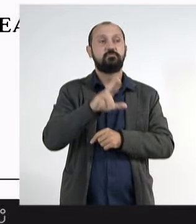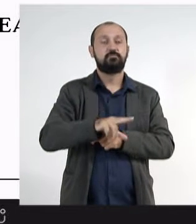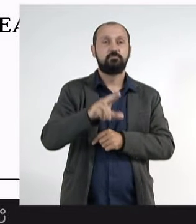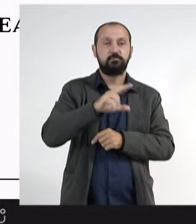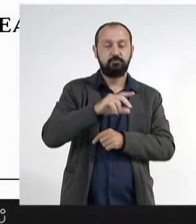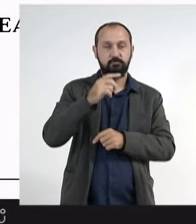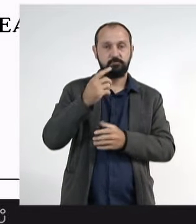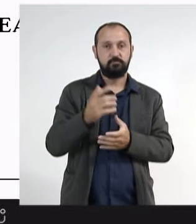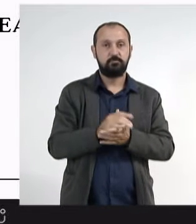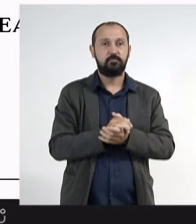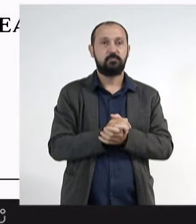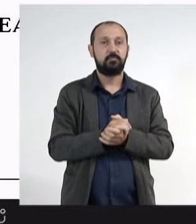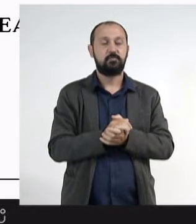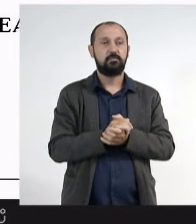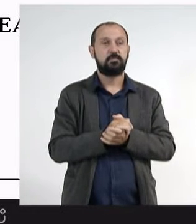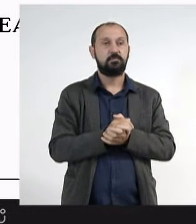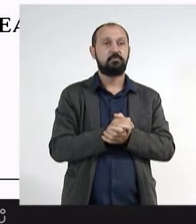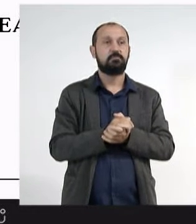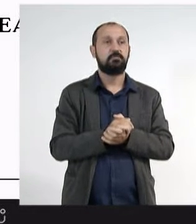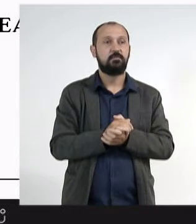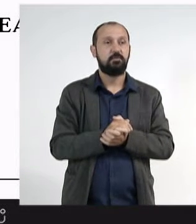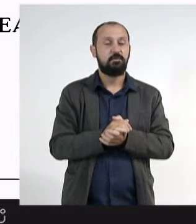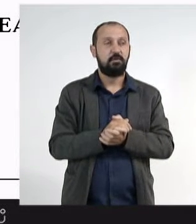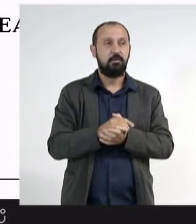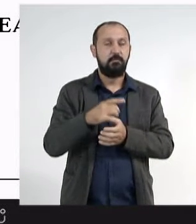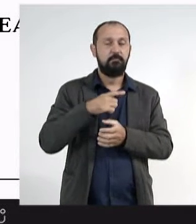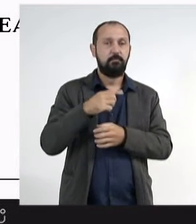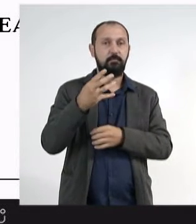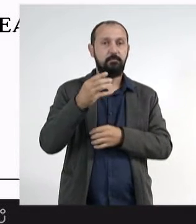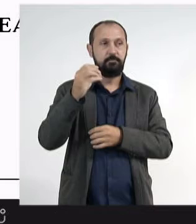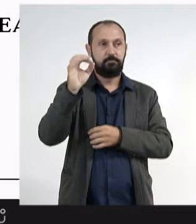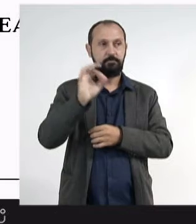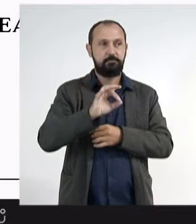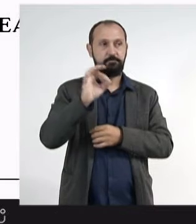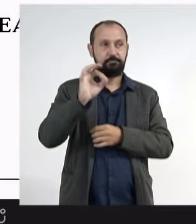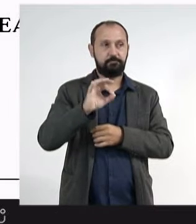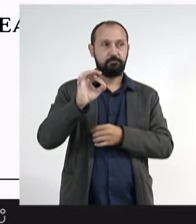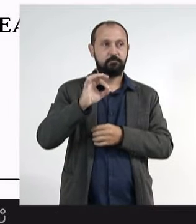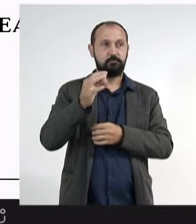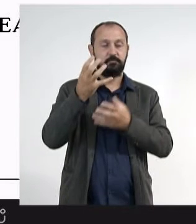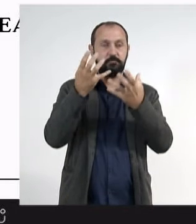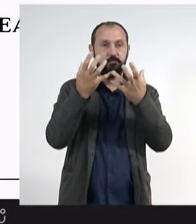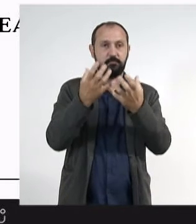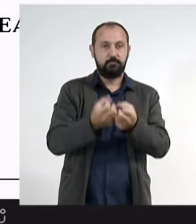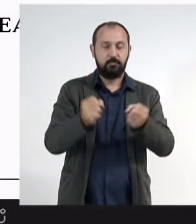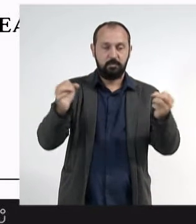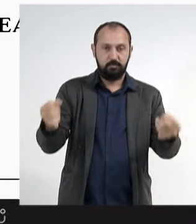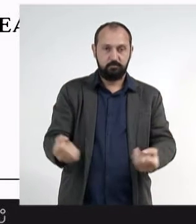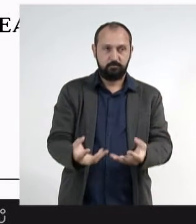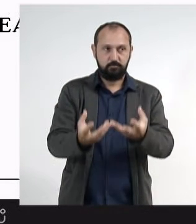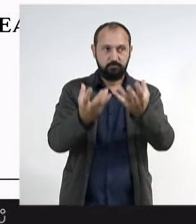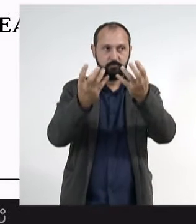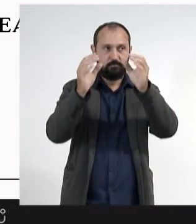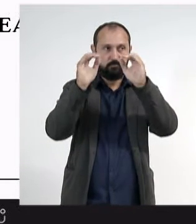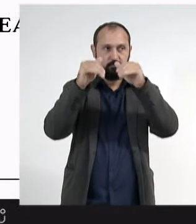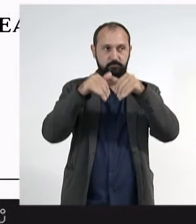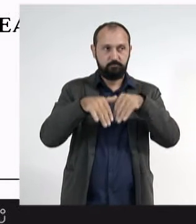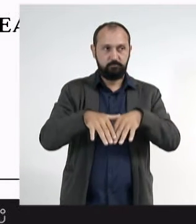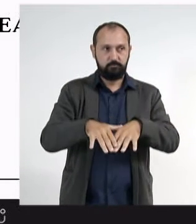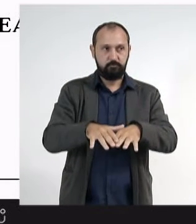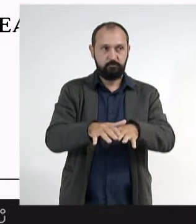ciclo hidrológico, que você tem antes 40% de evapotranspiração, 10% de escoamento superficial e água